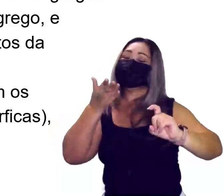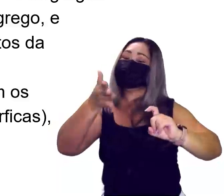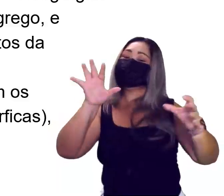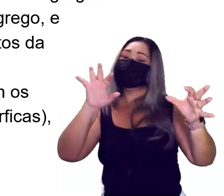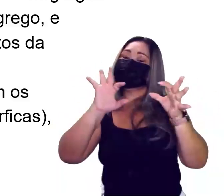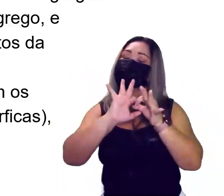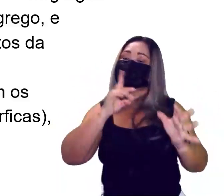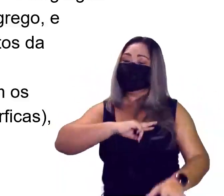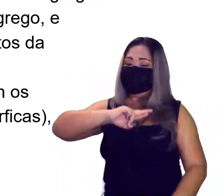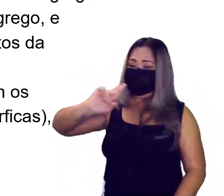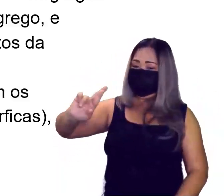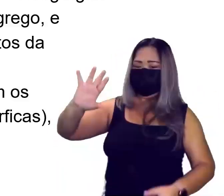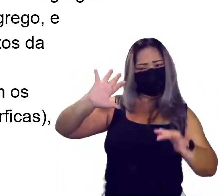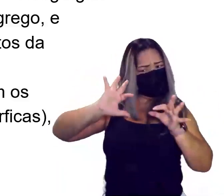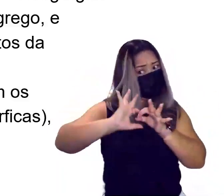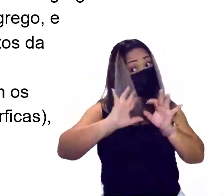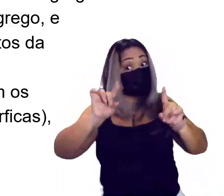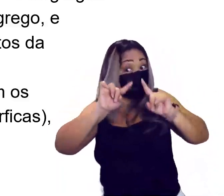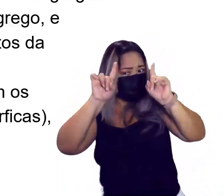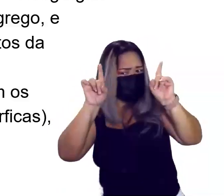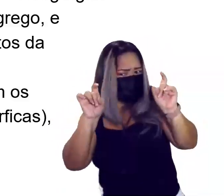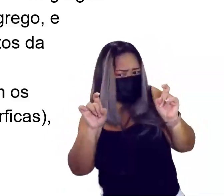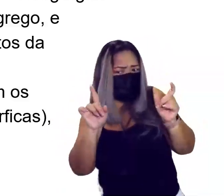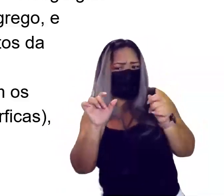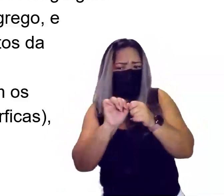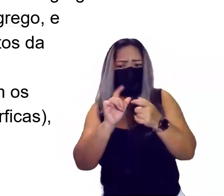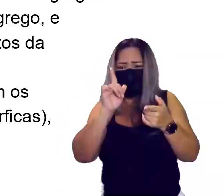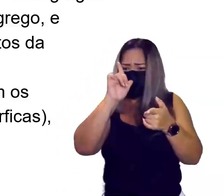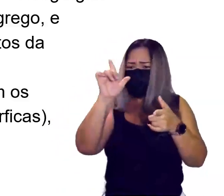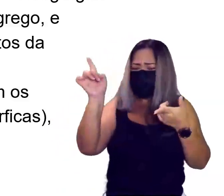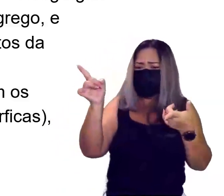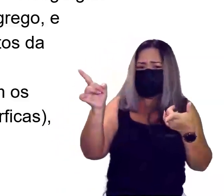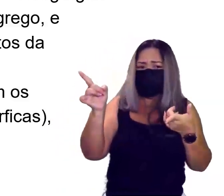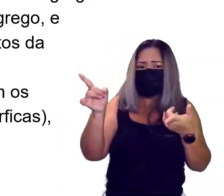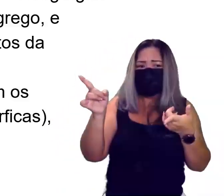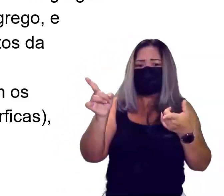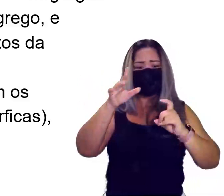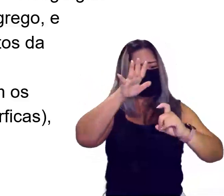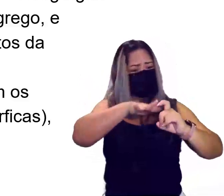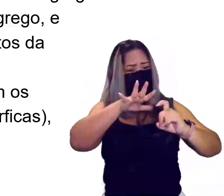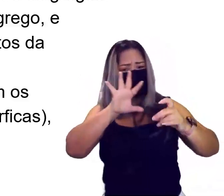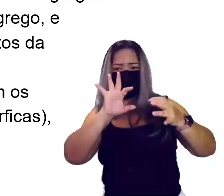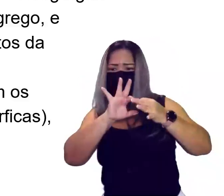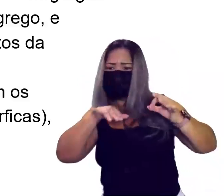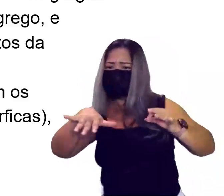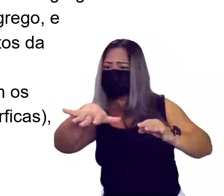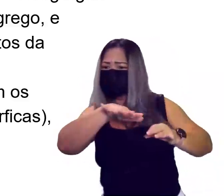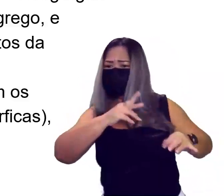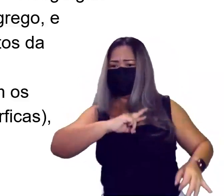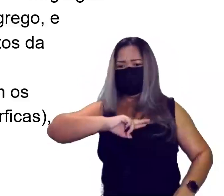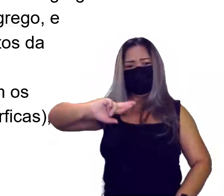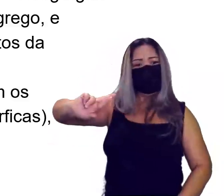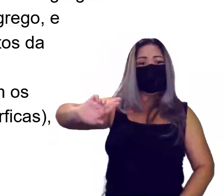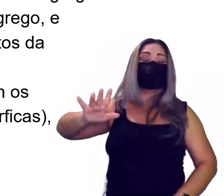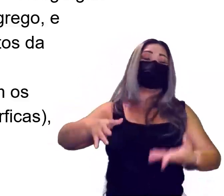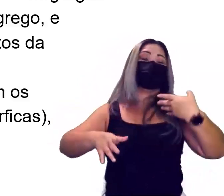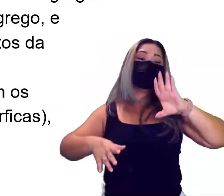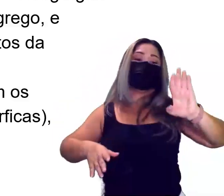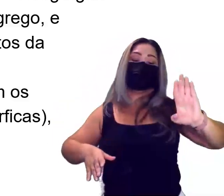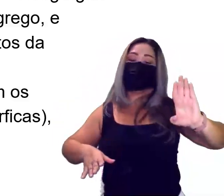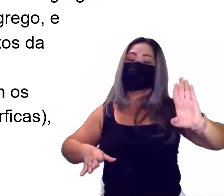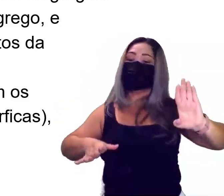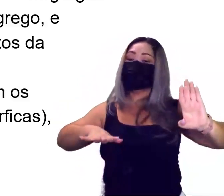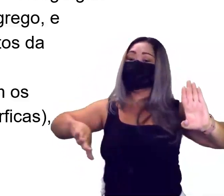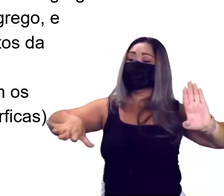estritamente associada à religião. Será que para os gregos a mitologia está no meio da religião? Ou B,